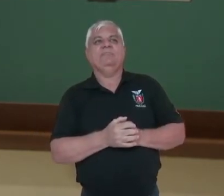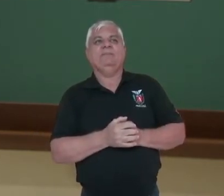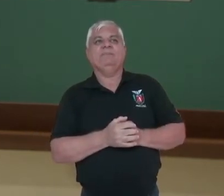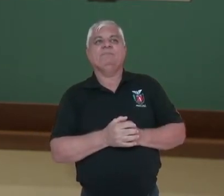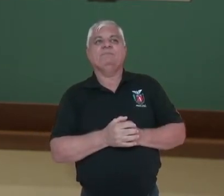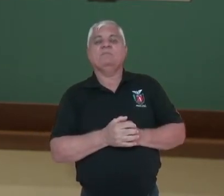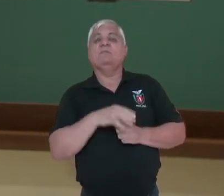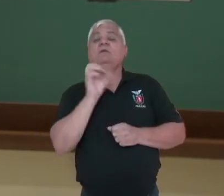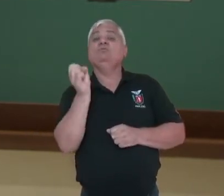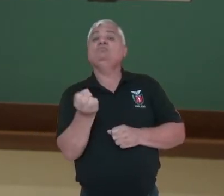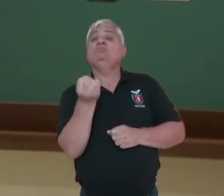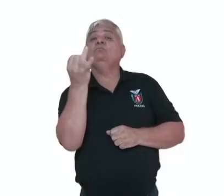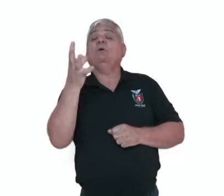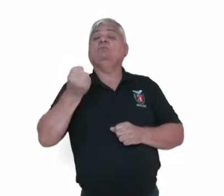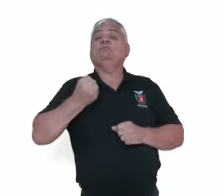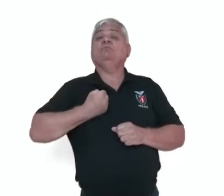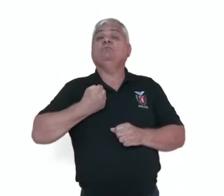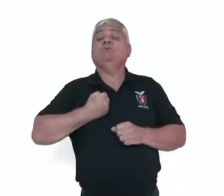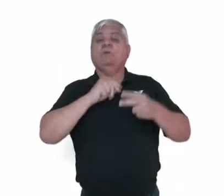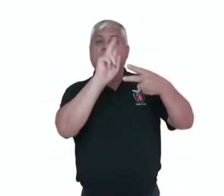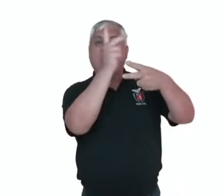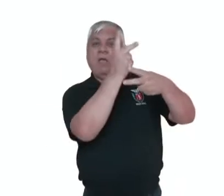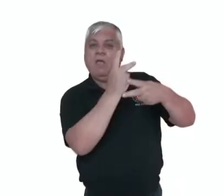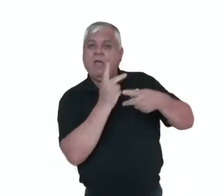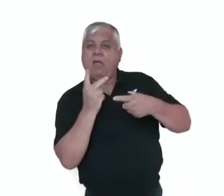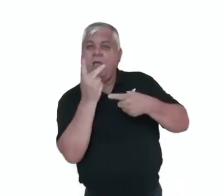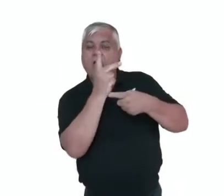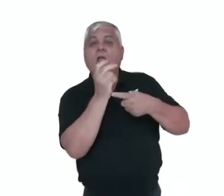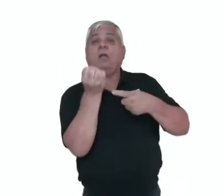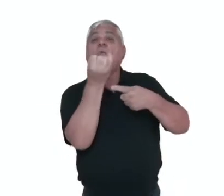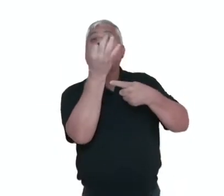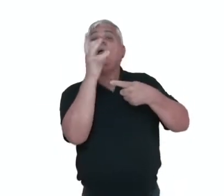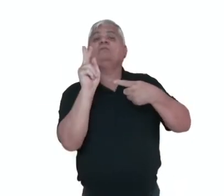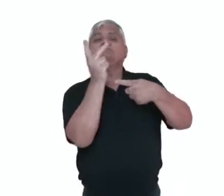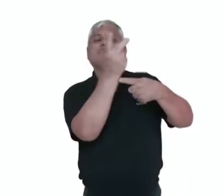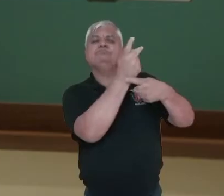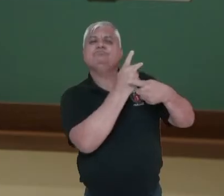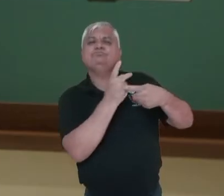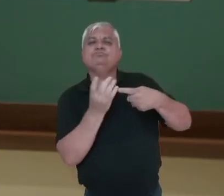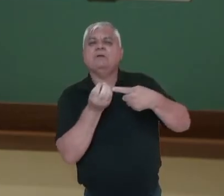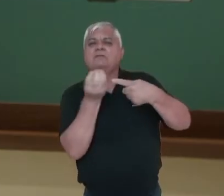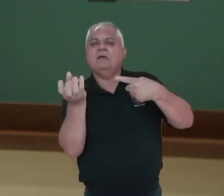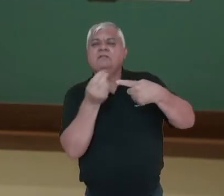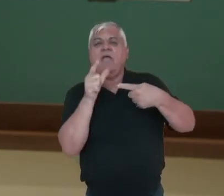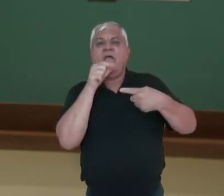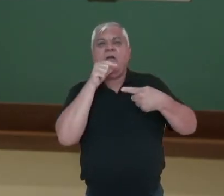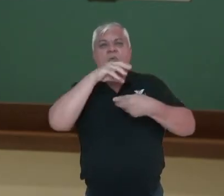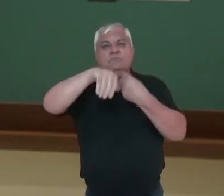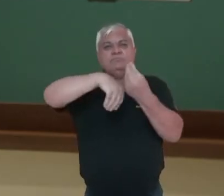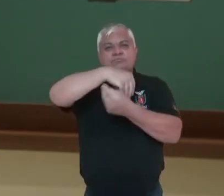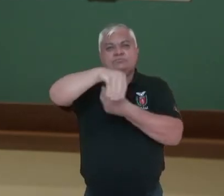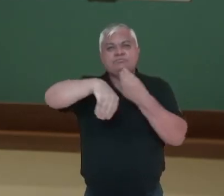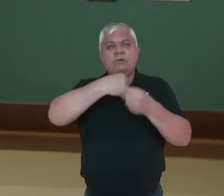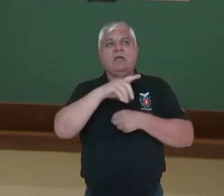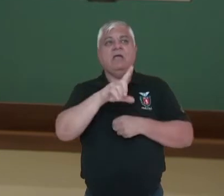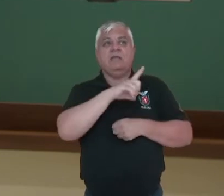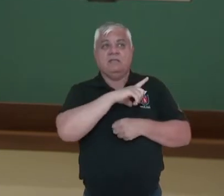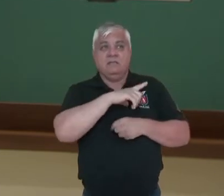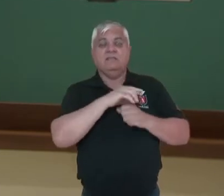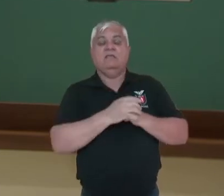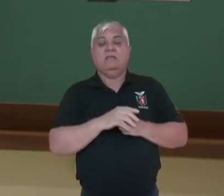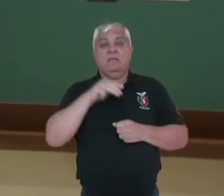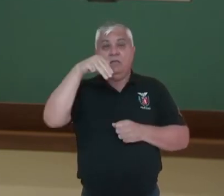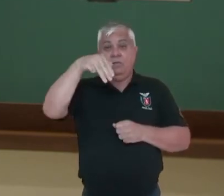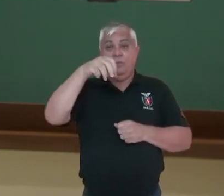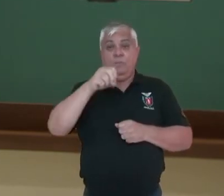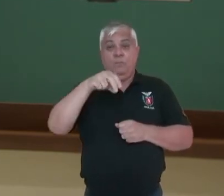Quanto ao número de hidrogênios ionizáveis, né? Que são liberados quando está no meio aquoso. Aí a gente vai ter aqueles que são os